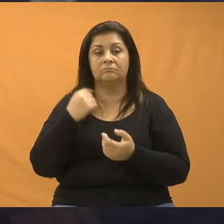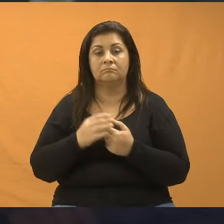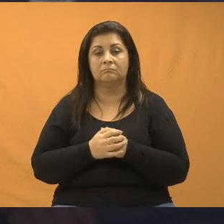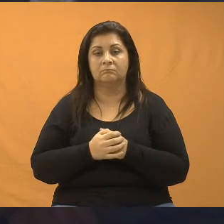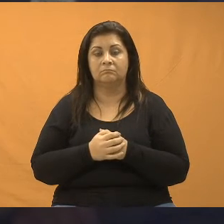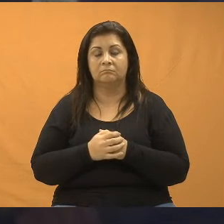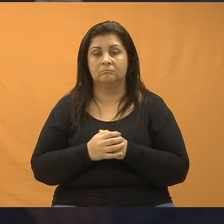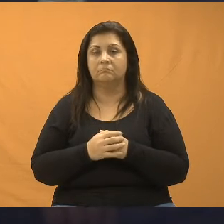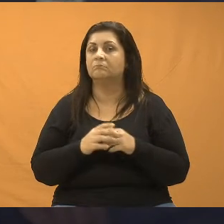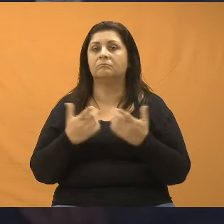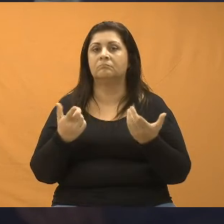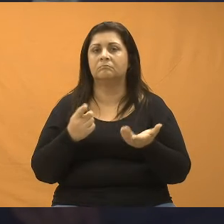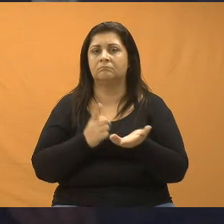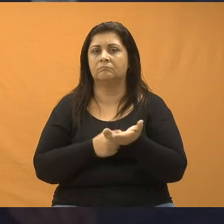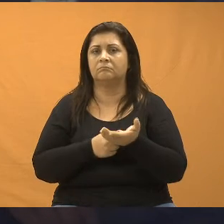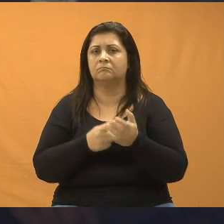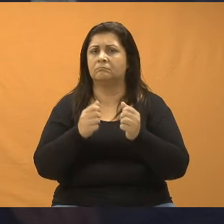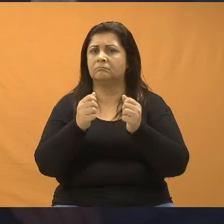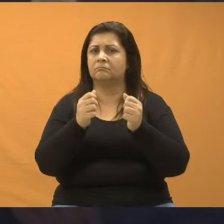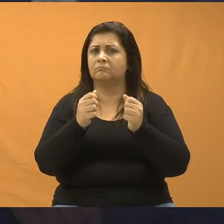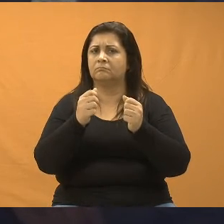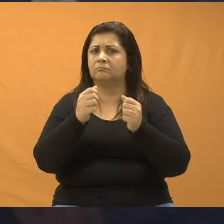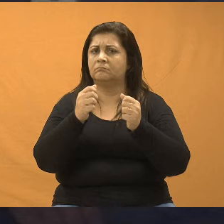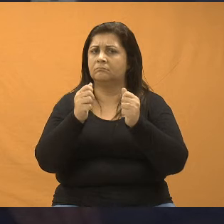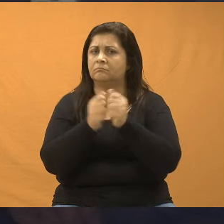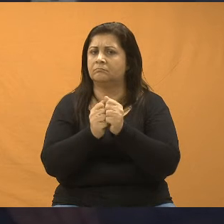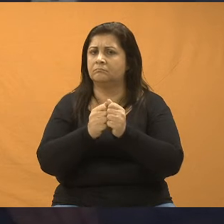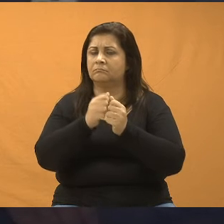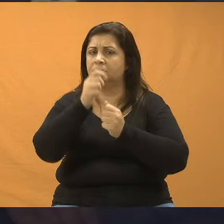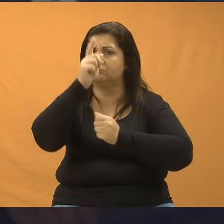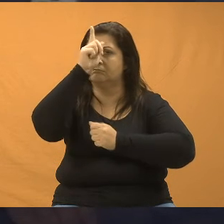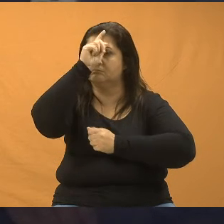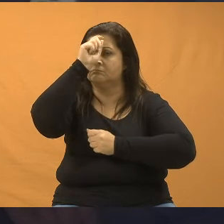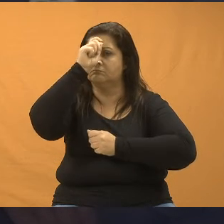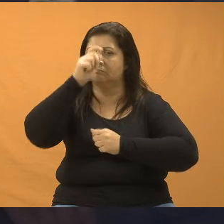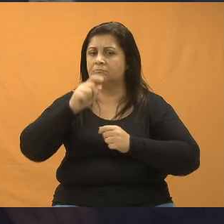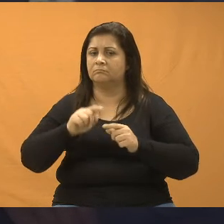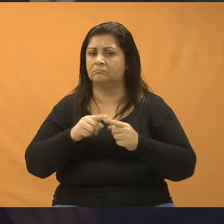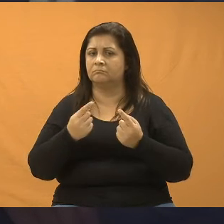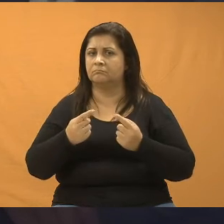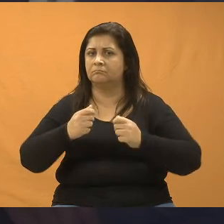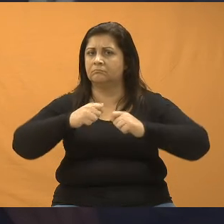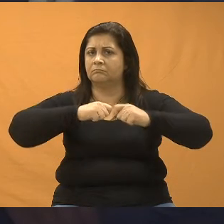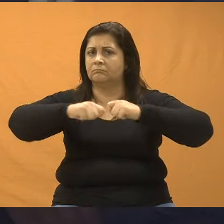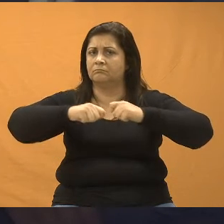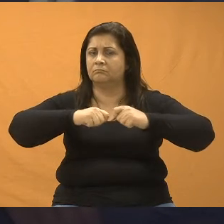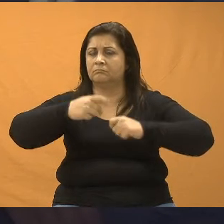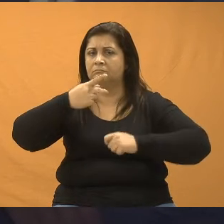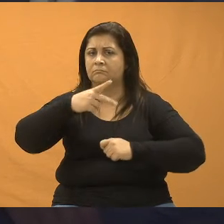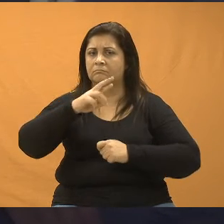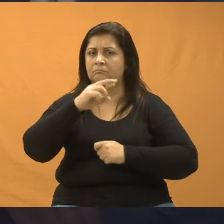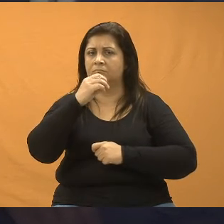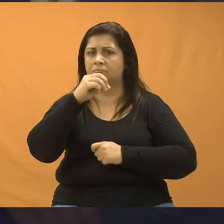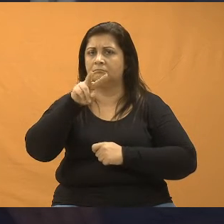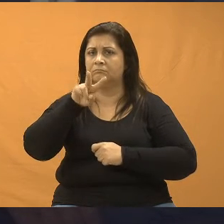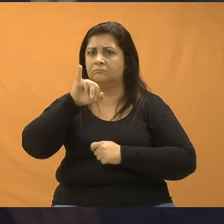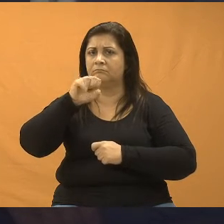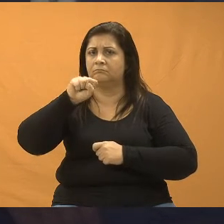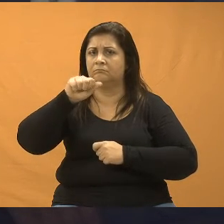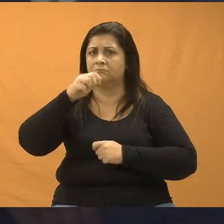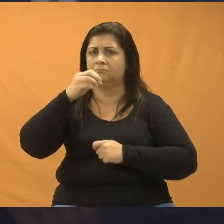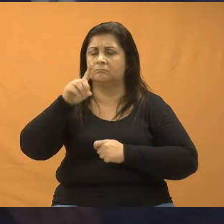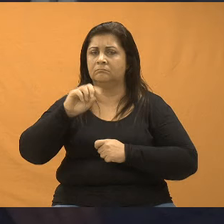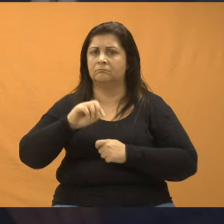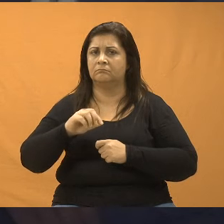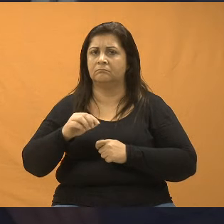e como o meu contrato era com a Santa Casa, a administração da provisão, na época me chamou